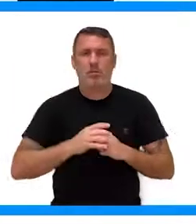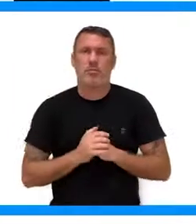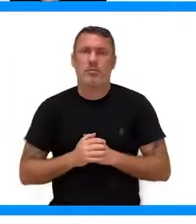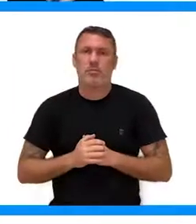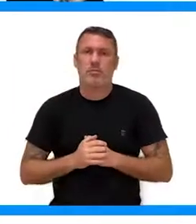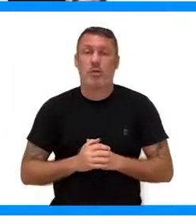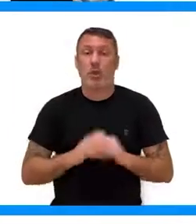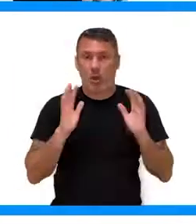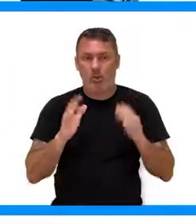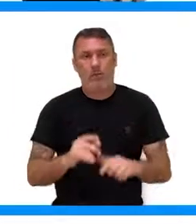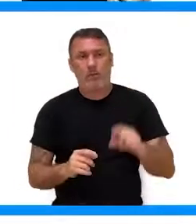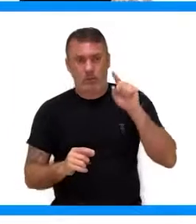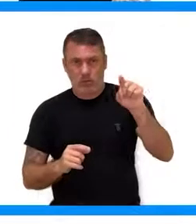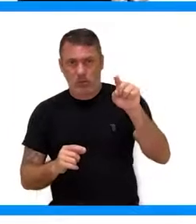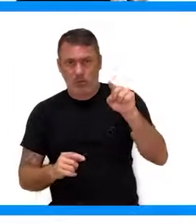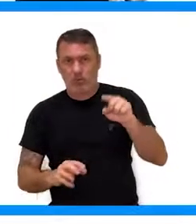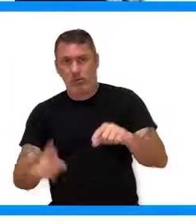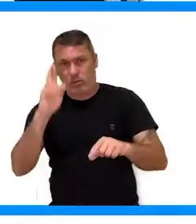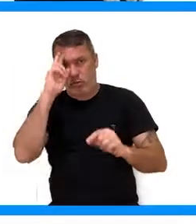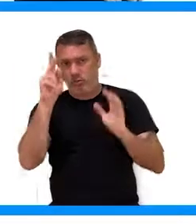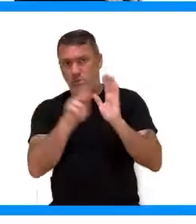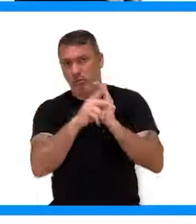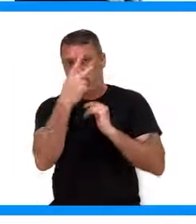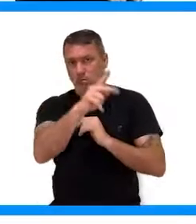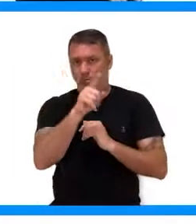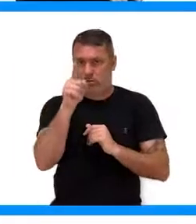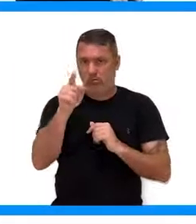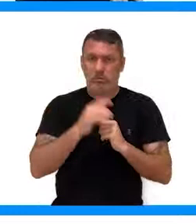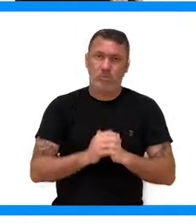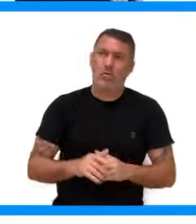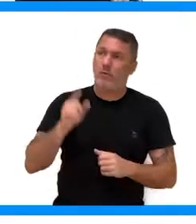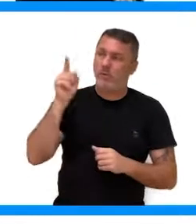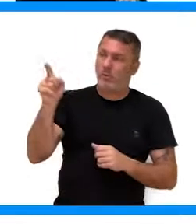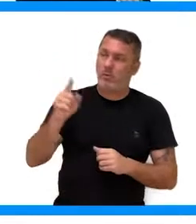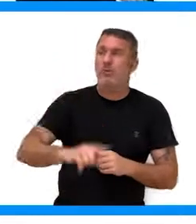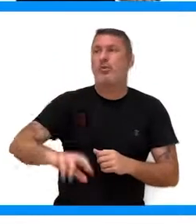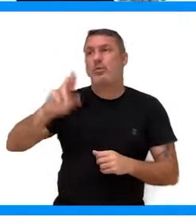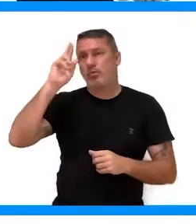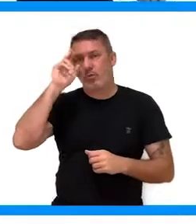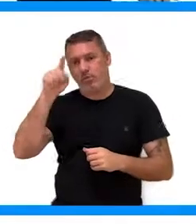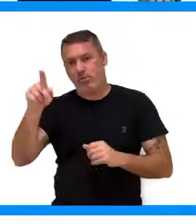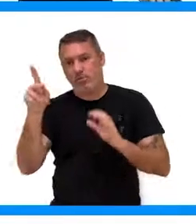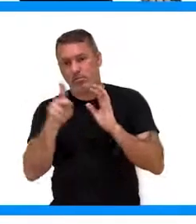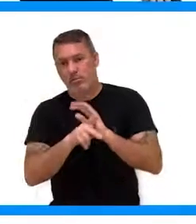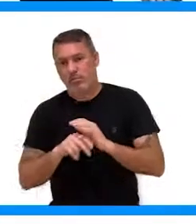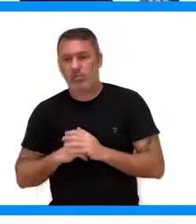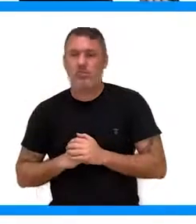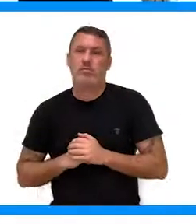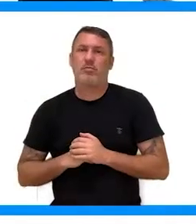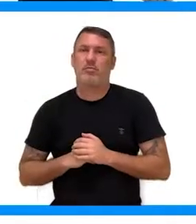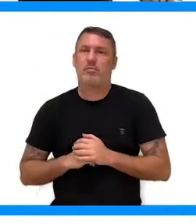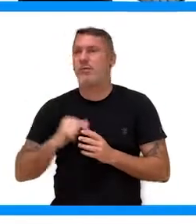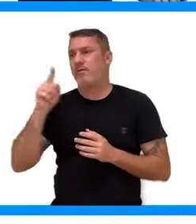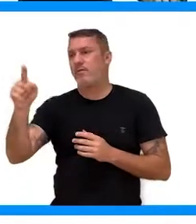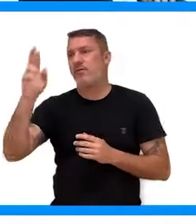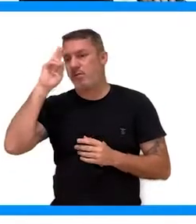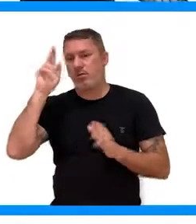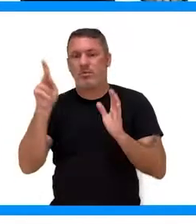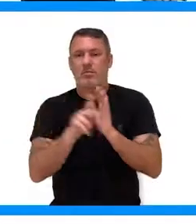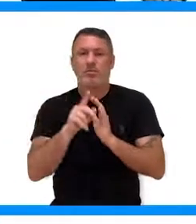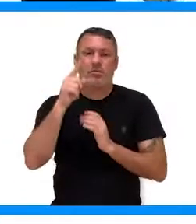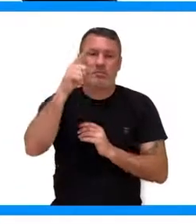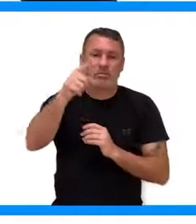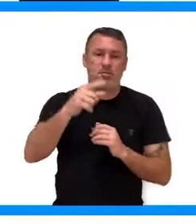Portugal determinava: você, Leonardo, vai ficar com essa terra. Você, Leandro, vai ficar com essa